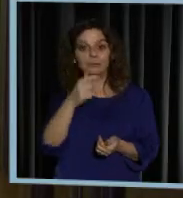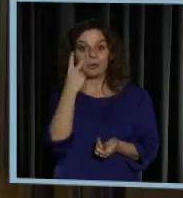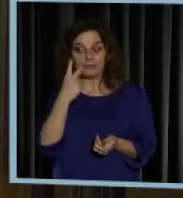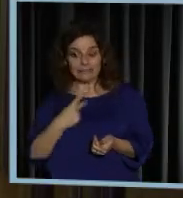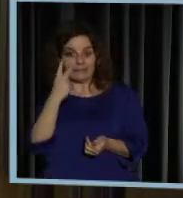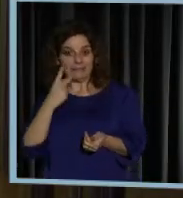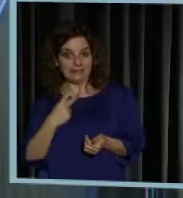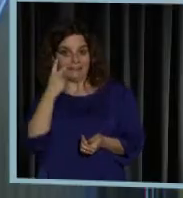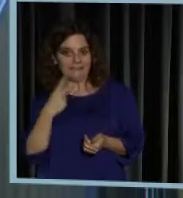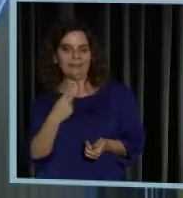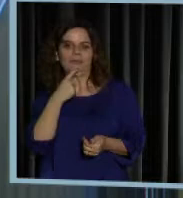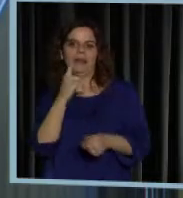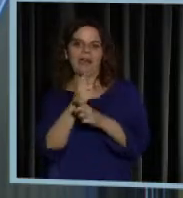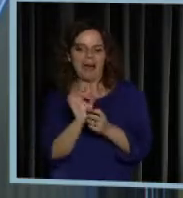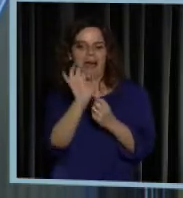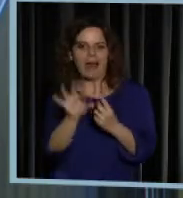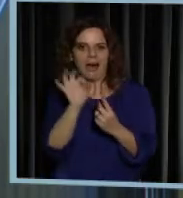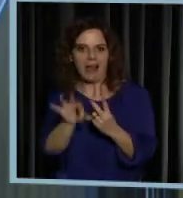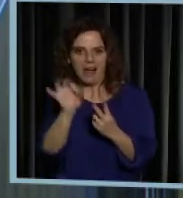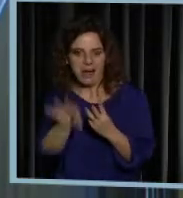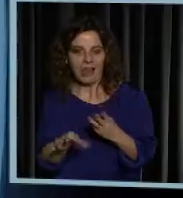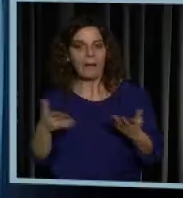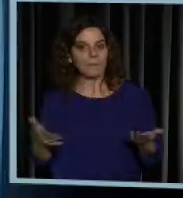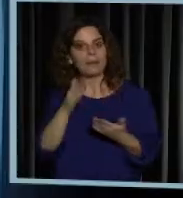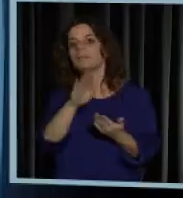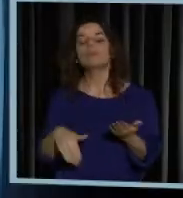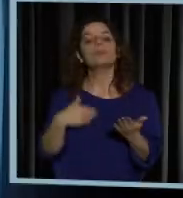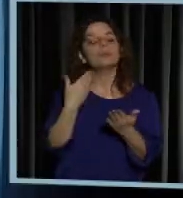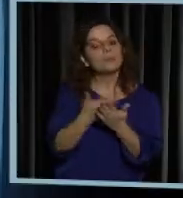nossos visitantes. A proposta de museografia é uma proposta